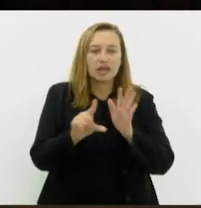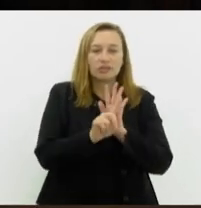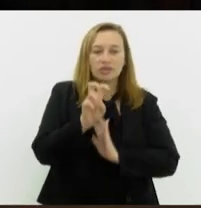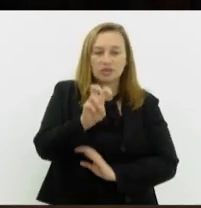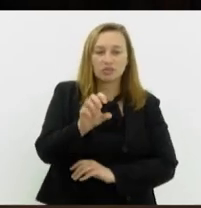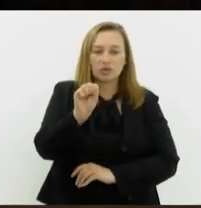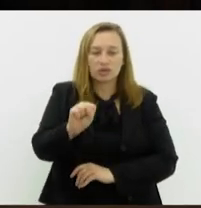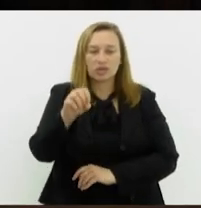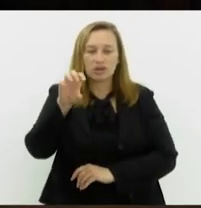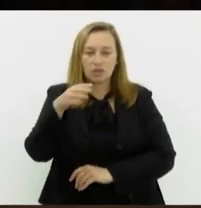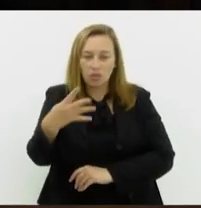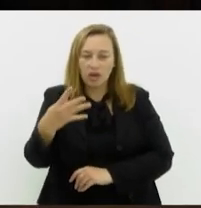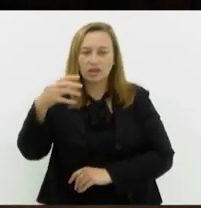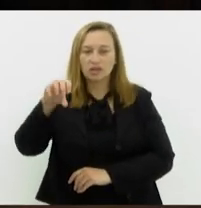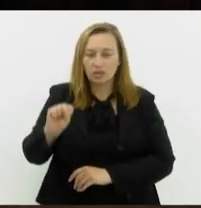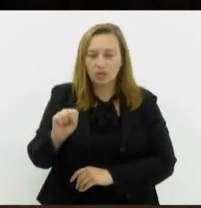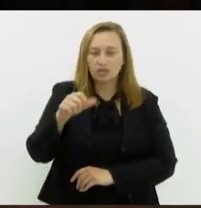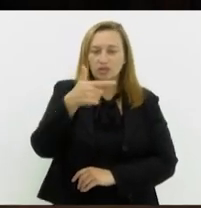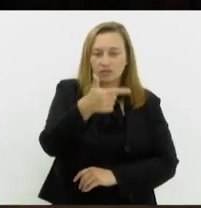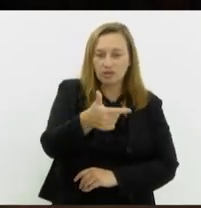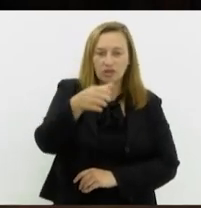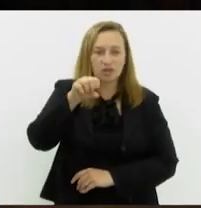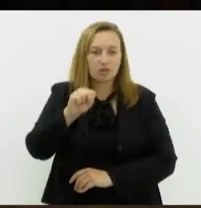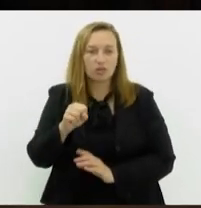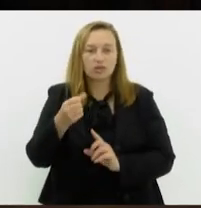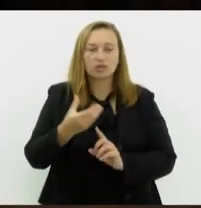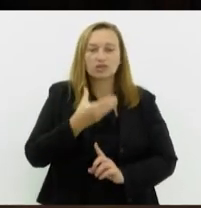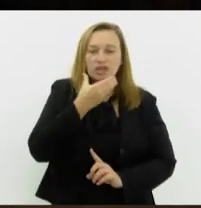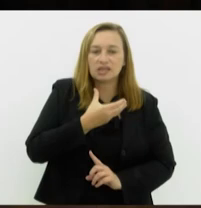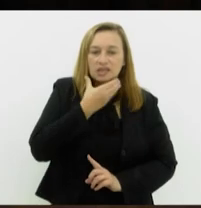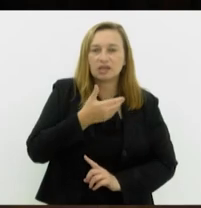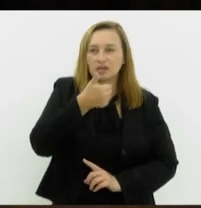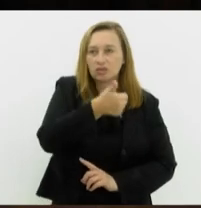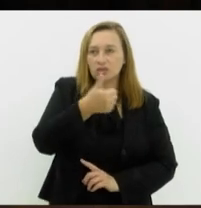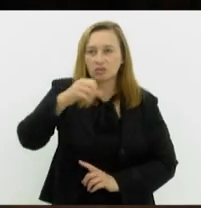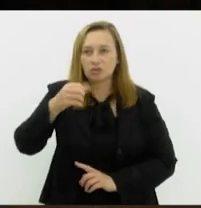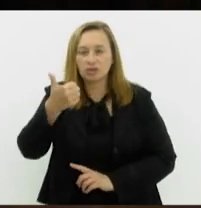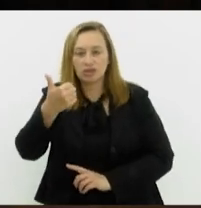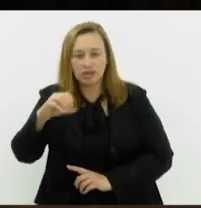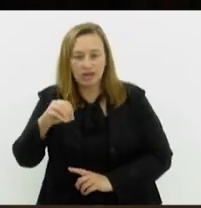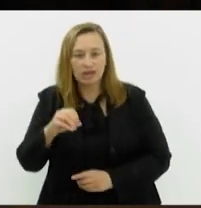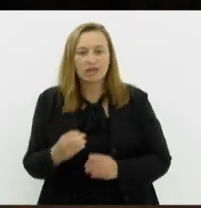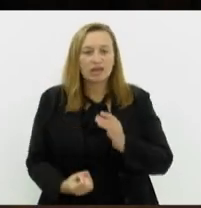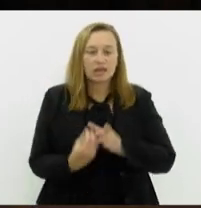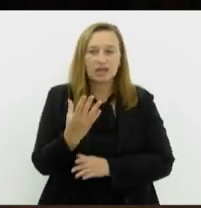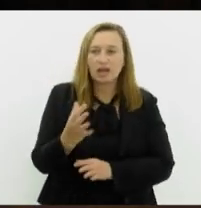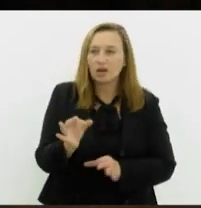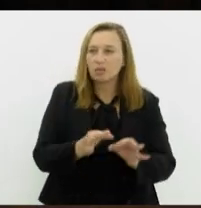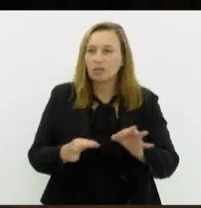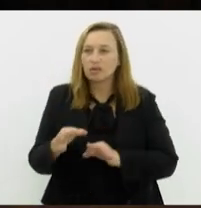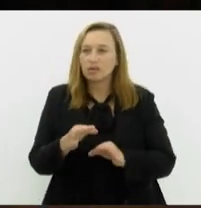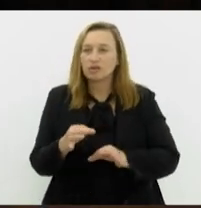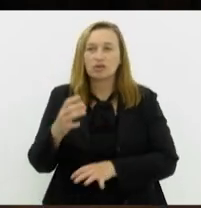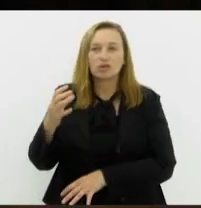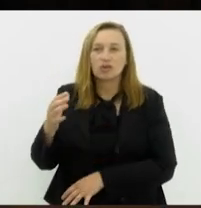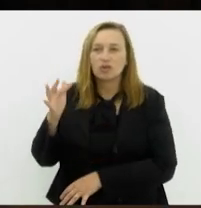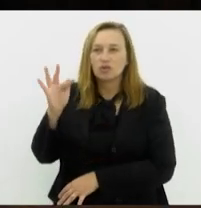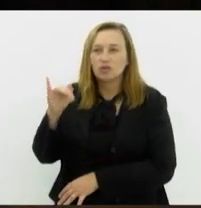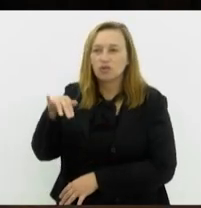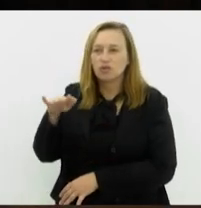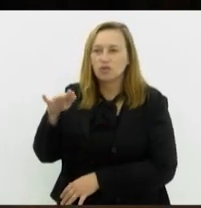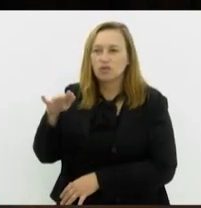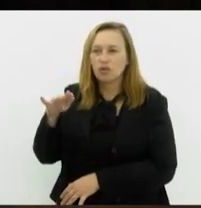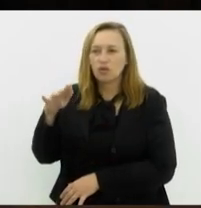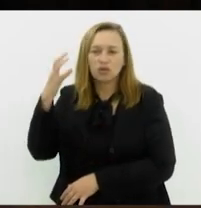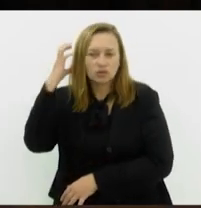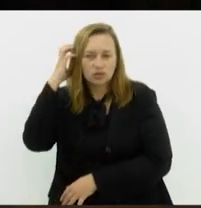lei 5.848 de 28 de dezembro de 2010 para criar o programa de fonoaudiologia